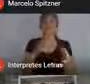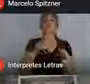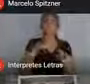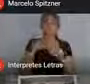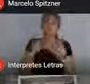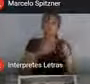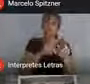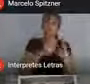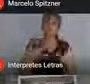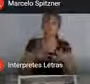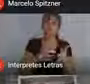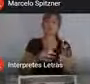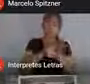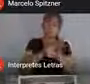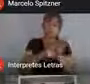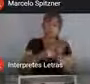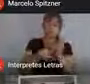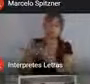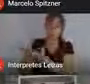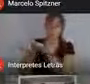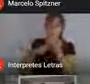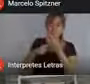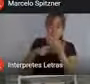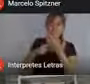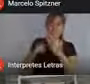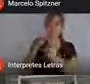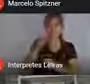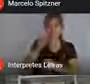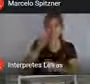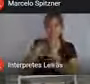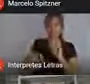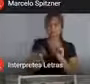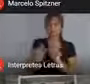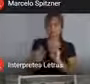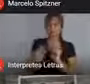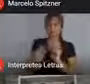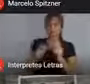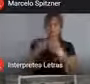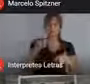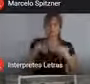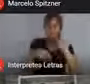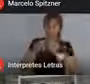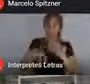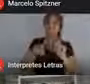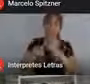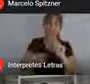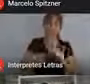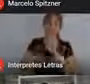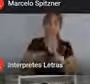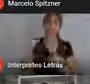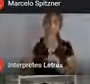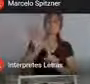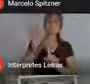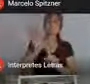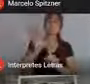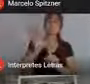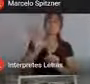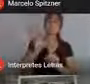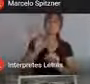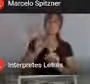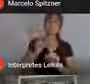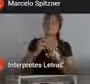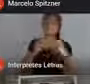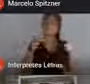das pesquisas que você mostrou, nós vimos aí, então, essas várias intercorrências, essas várias interferências de